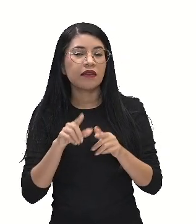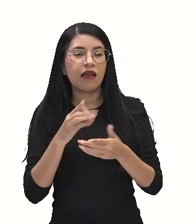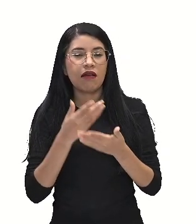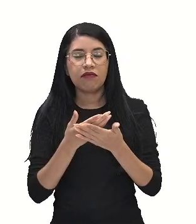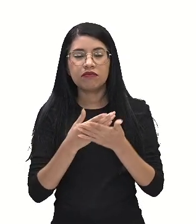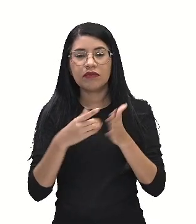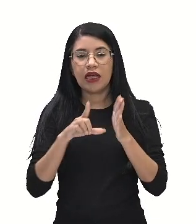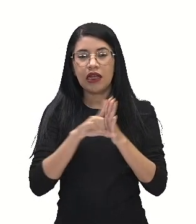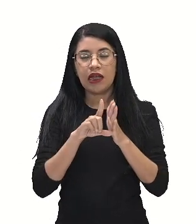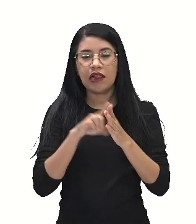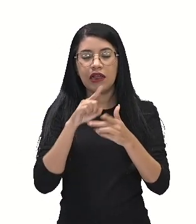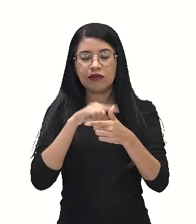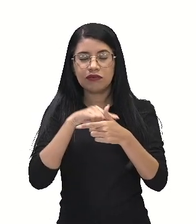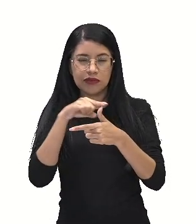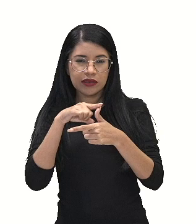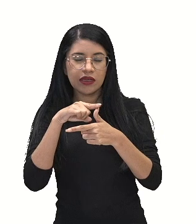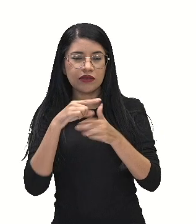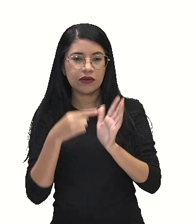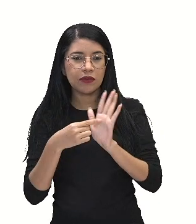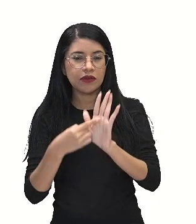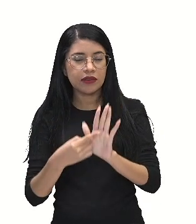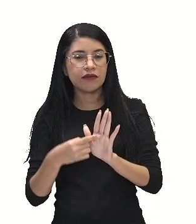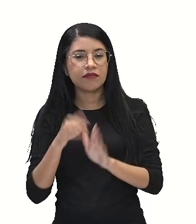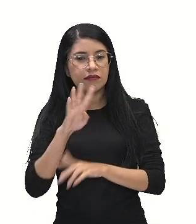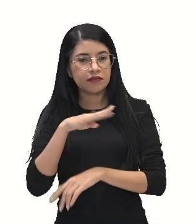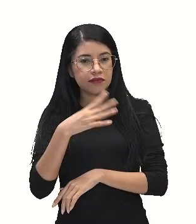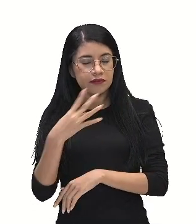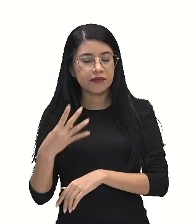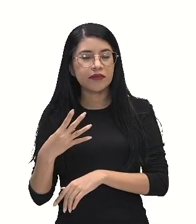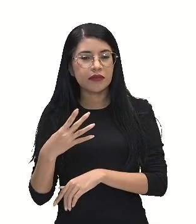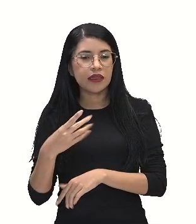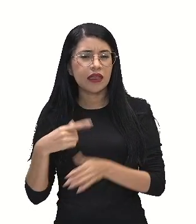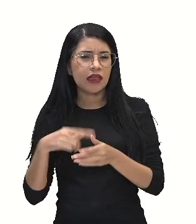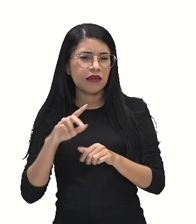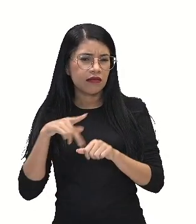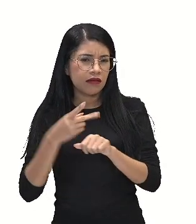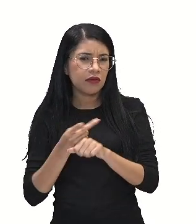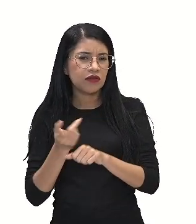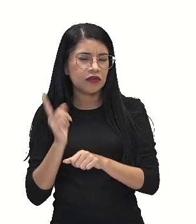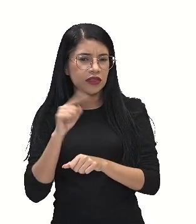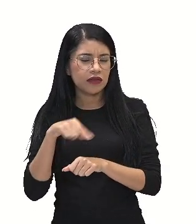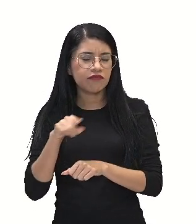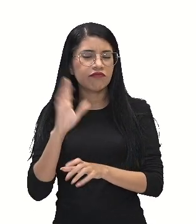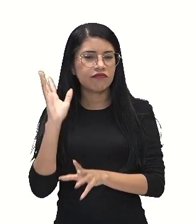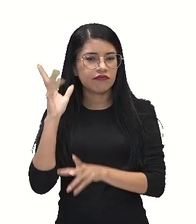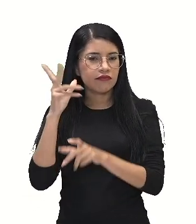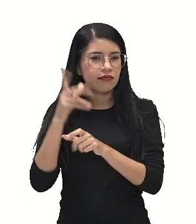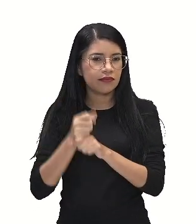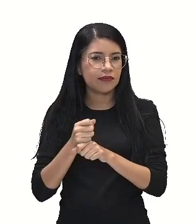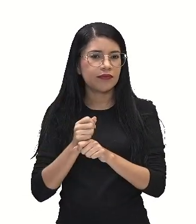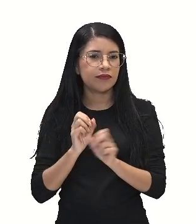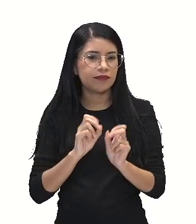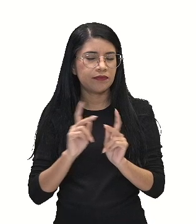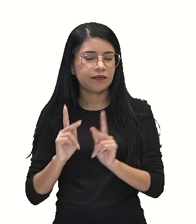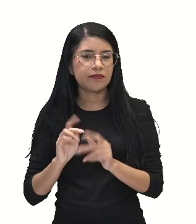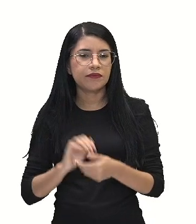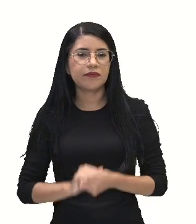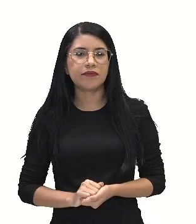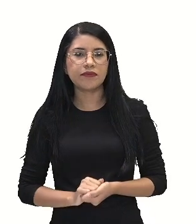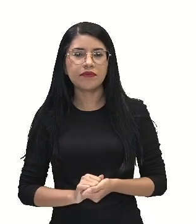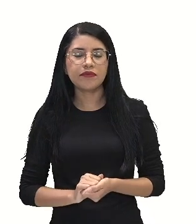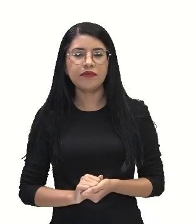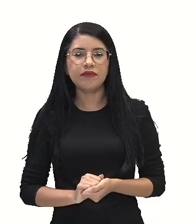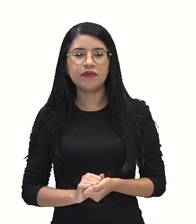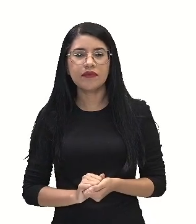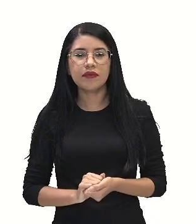essa tabela, tá bom? Depois dá uma olhadinha lá que vale a pena. Muito bem, então vai ficar